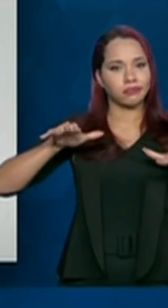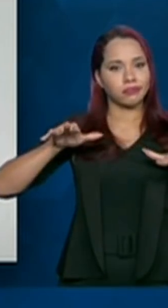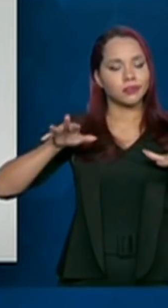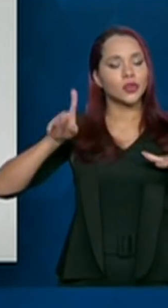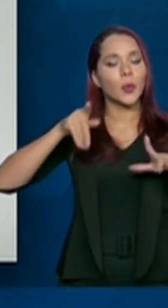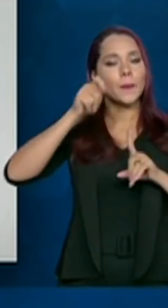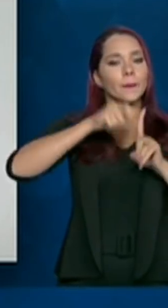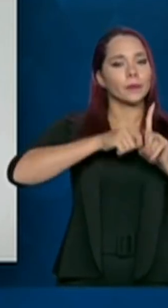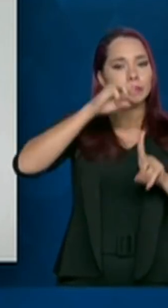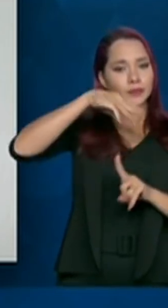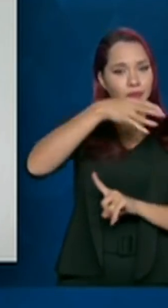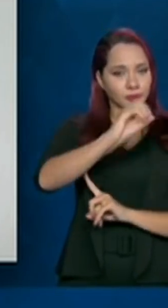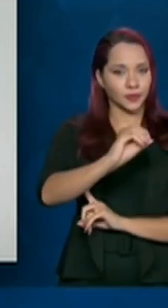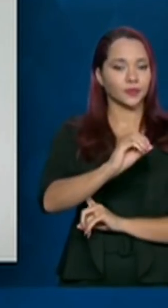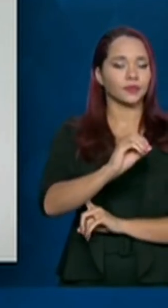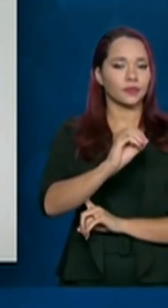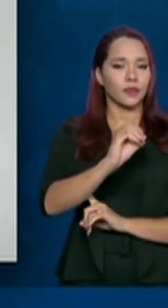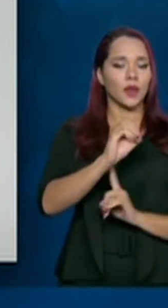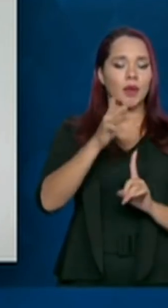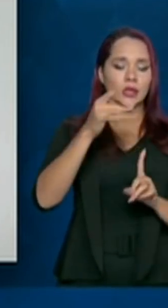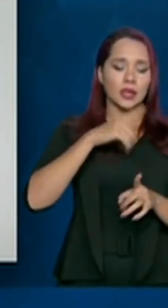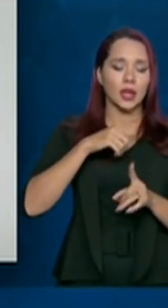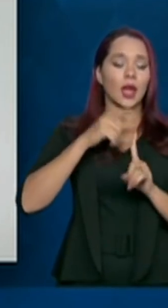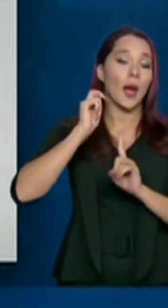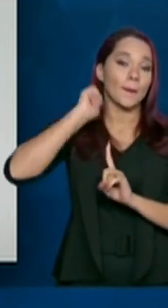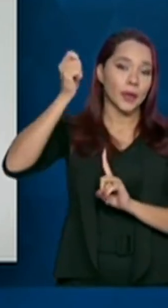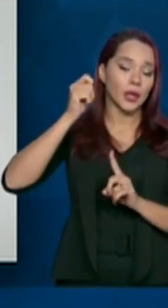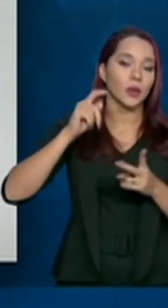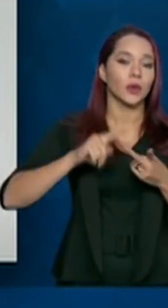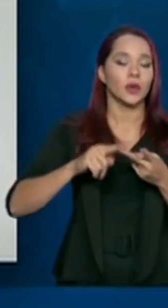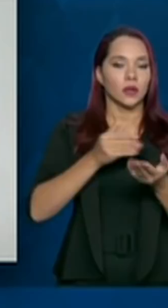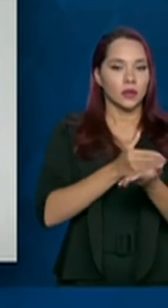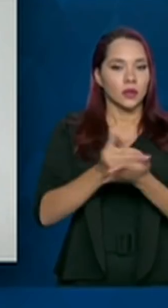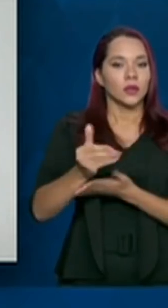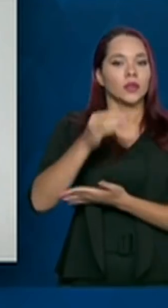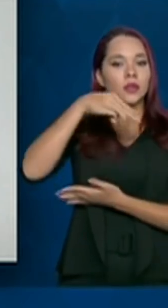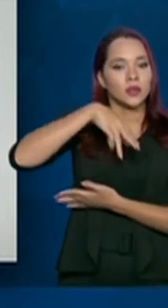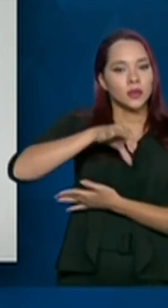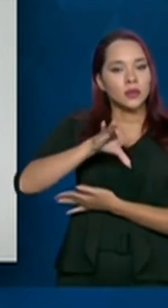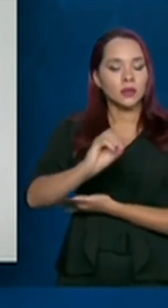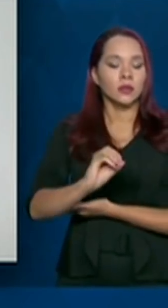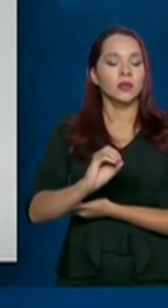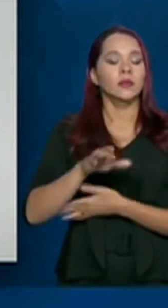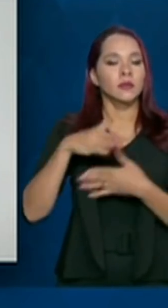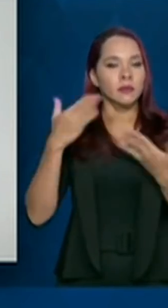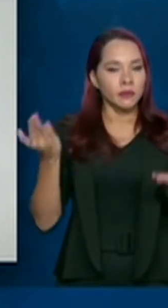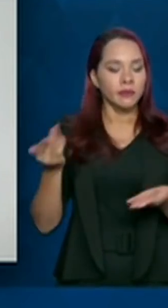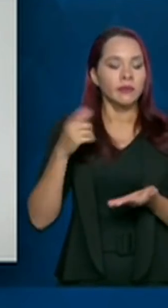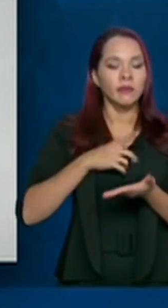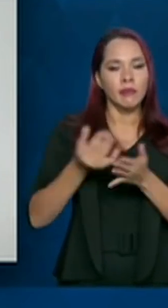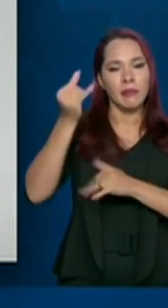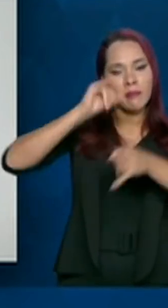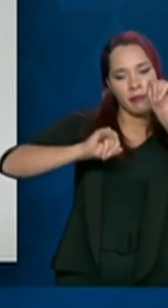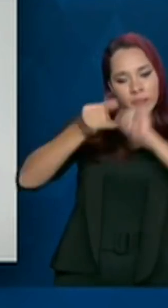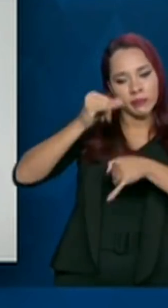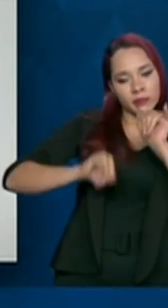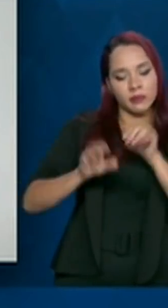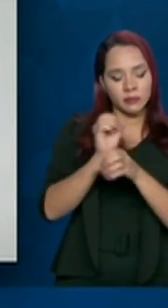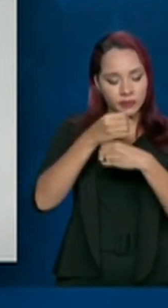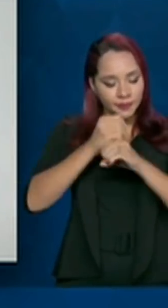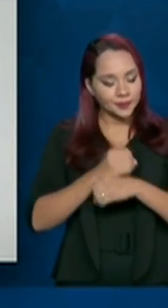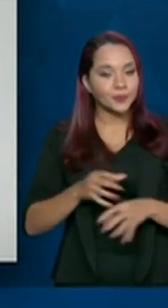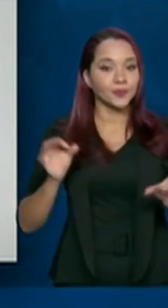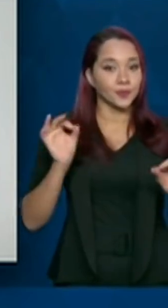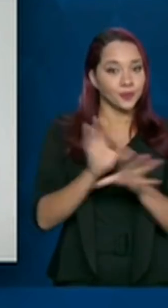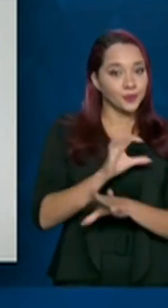do mês de março, passando para abril e no começo de maio. Então, à medida em que os laboratórios